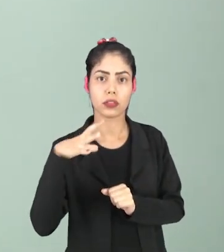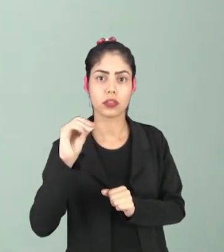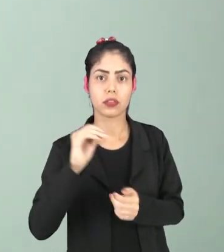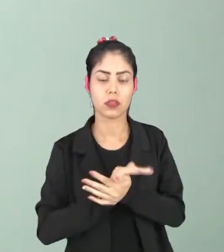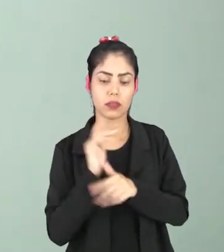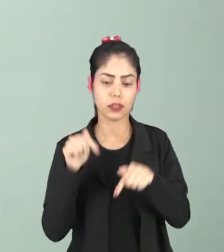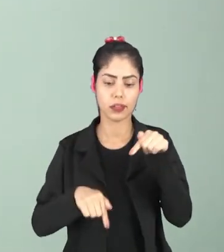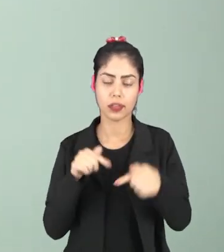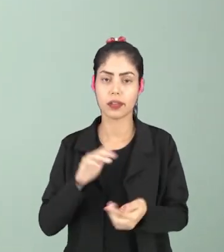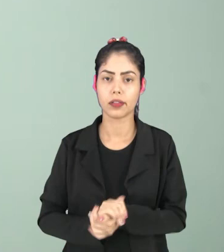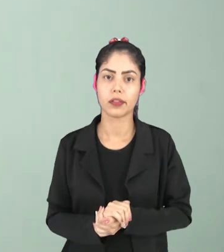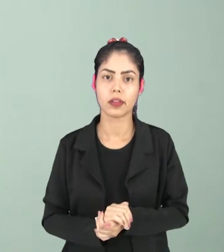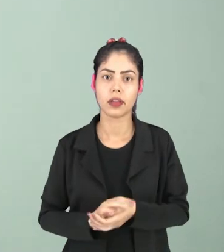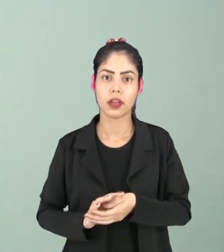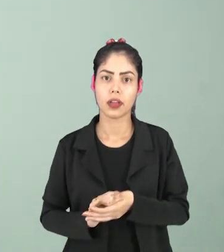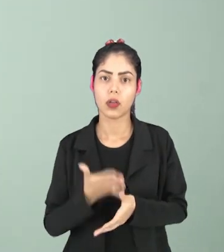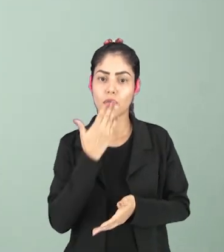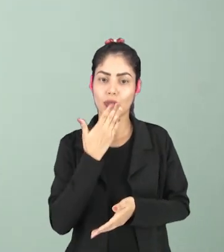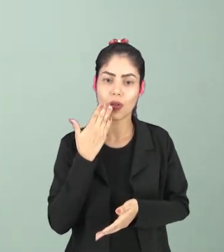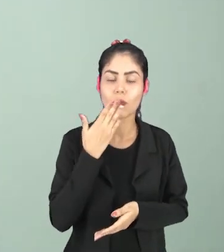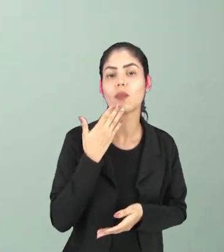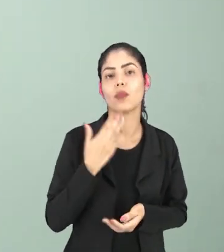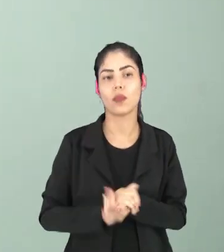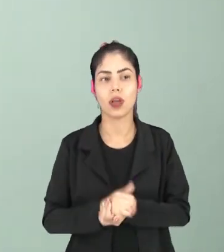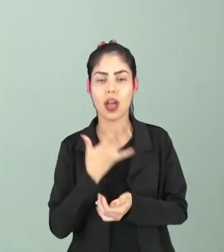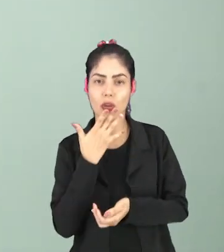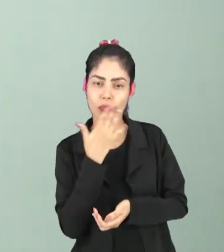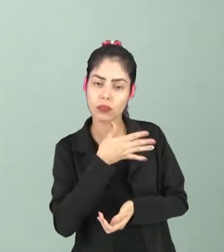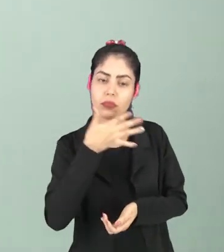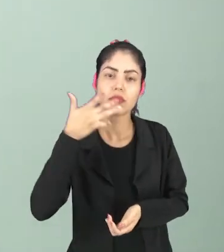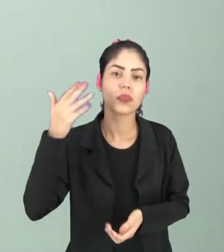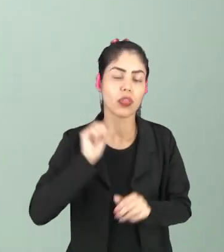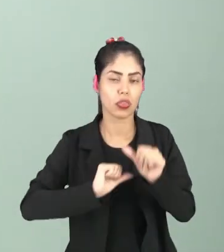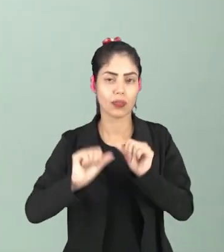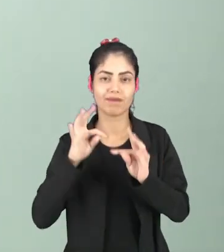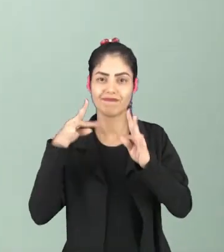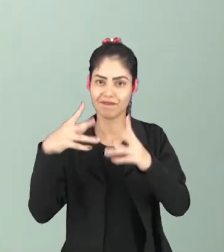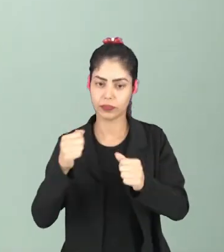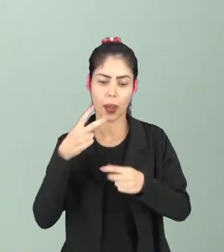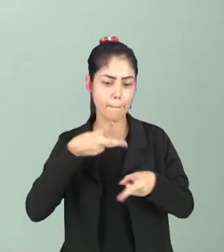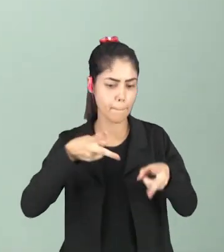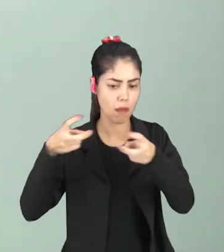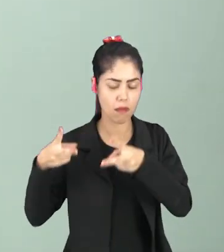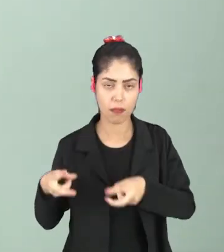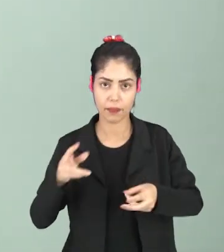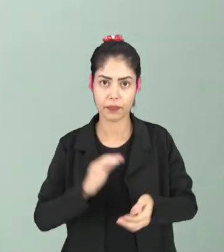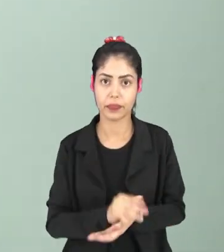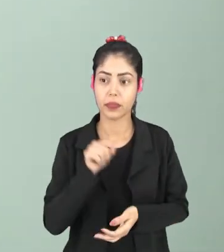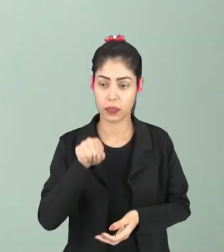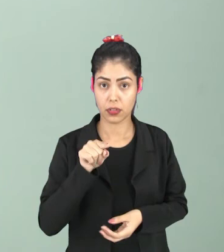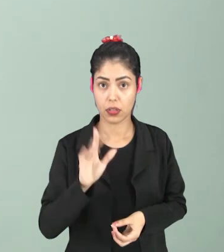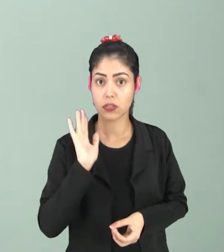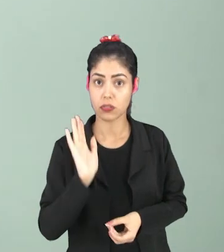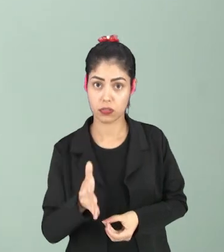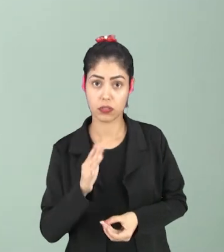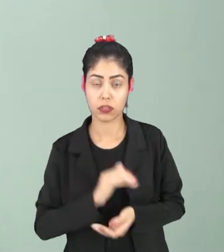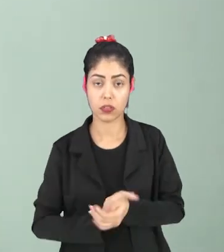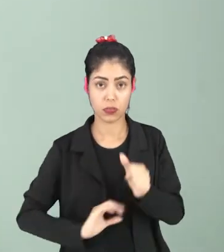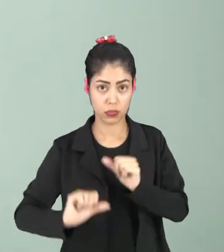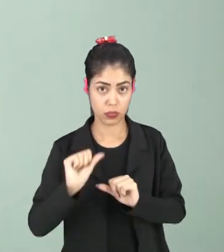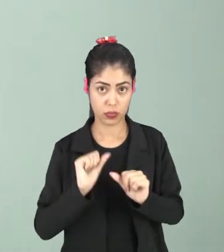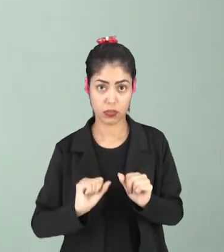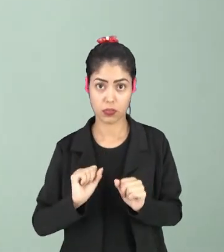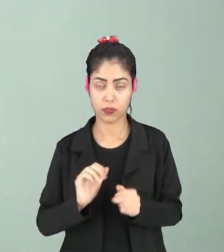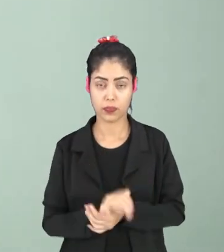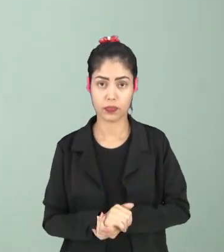Você muda ali a sua textura, o seu sabor, a sua cor, o seu cheiro, né? Quando você percebe isso, aquele alimento ele está mudando, ele está